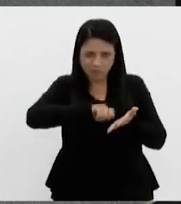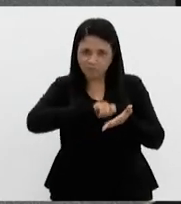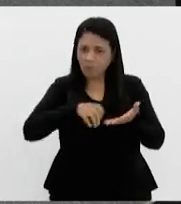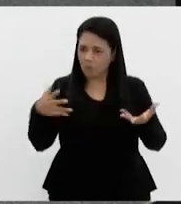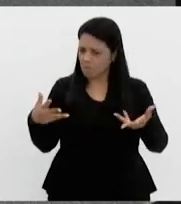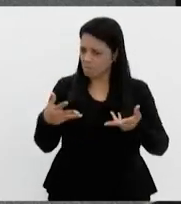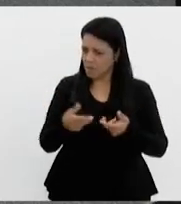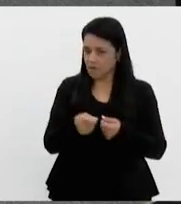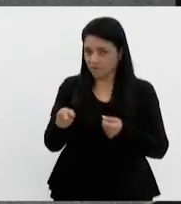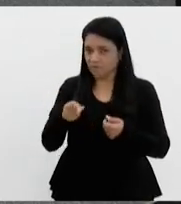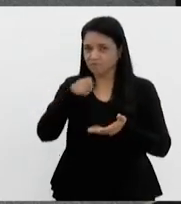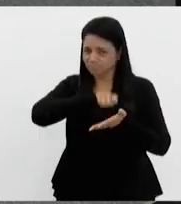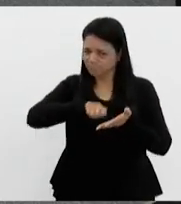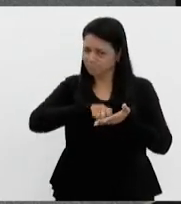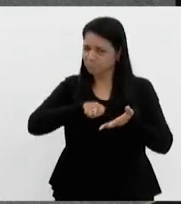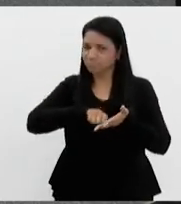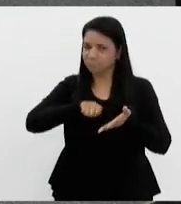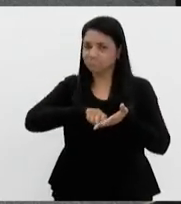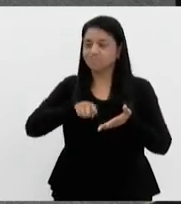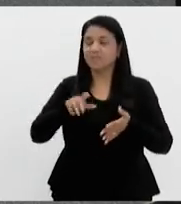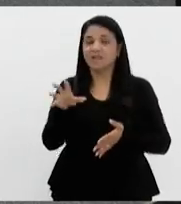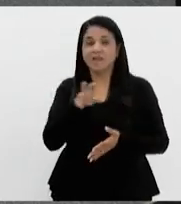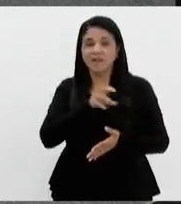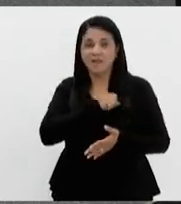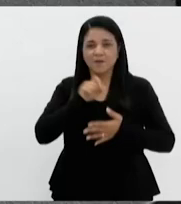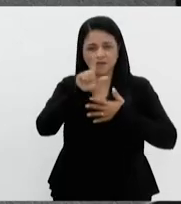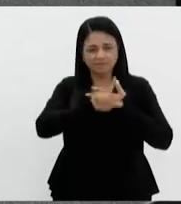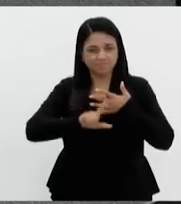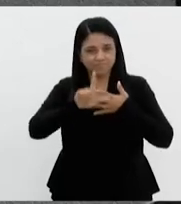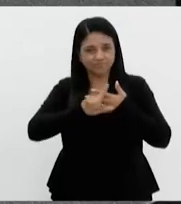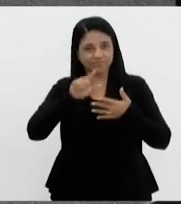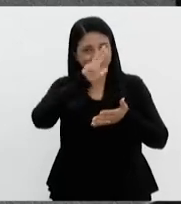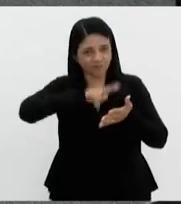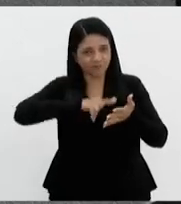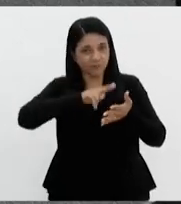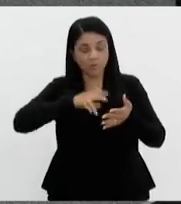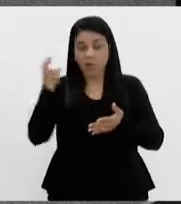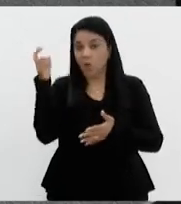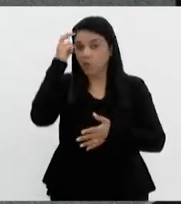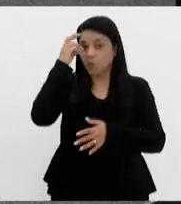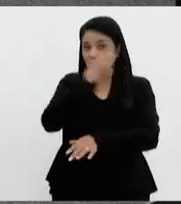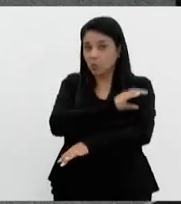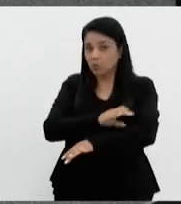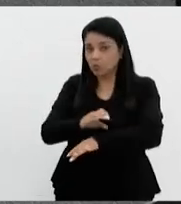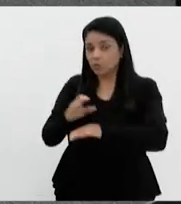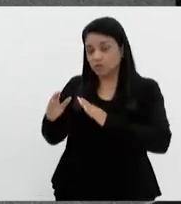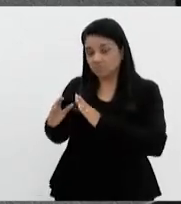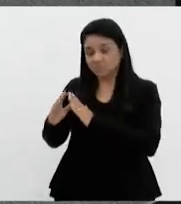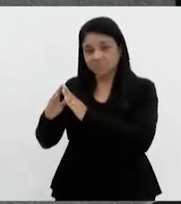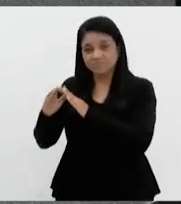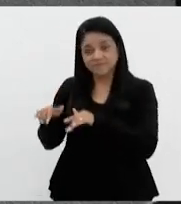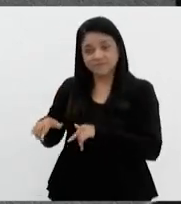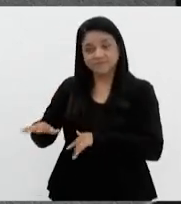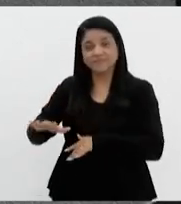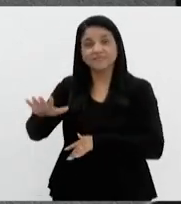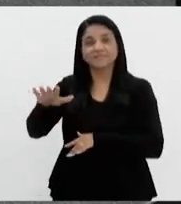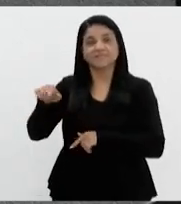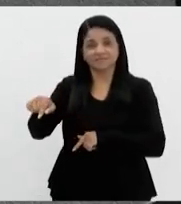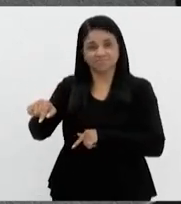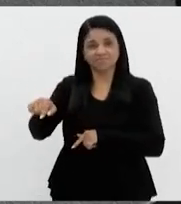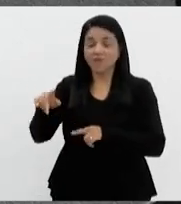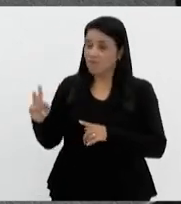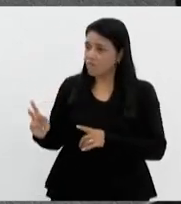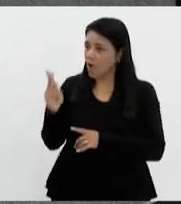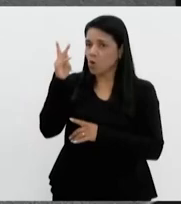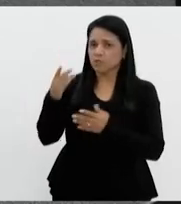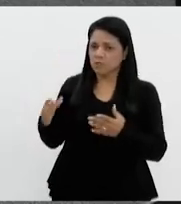boa. Obrigada. Ama a leitura, a literatura e a cultura, sobretudo a cultura da periferia, que é uma forma de integrar e valorizar,